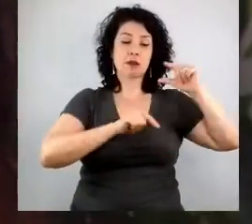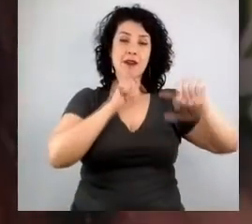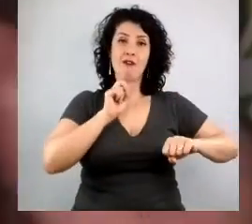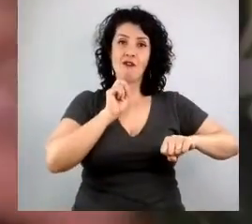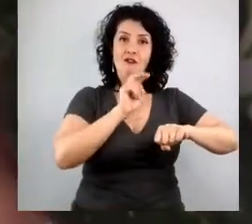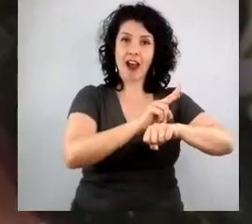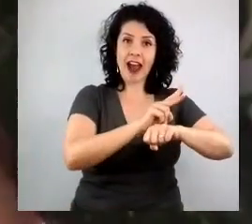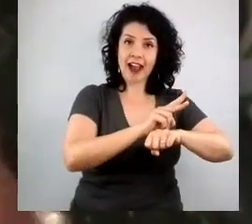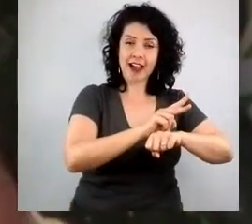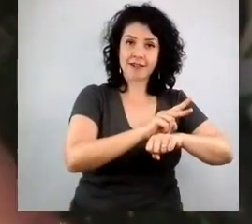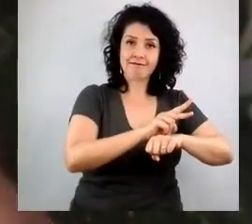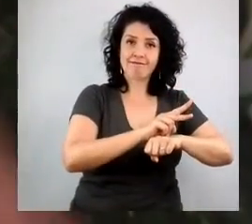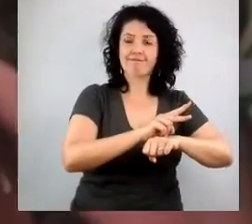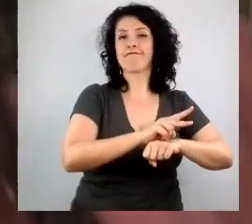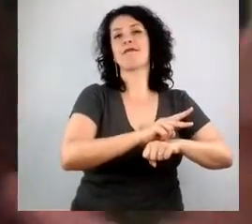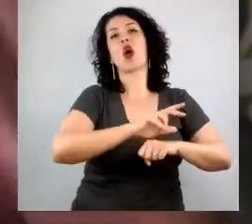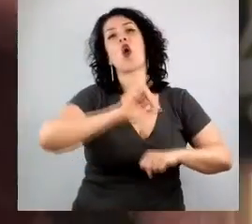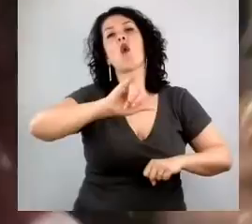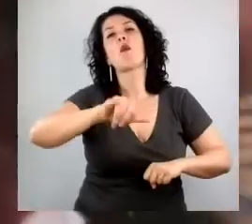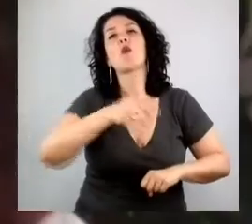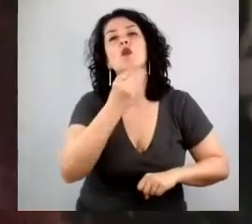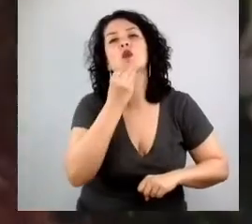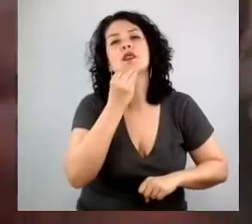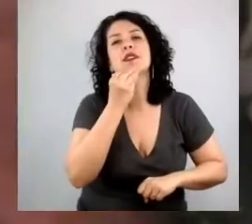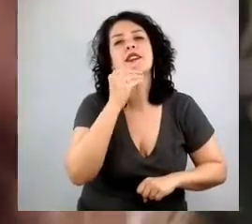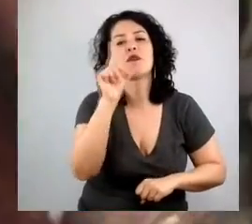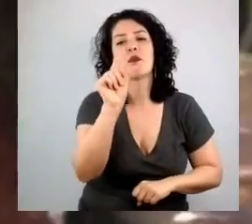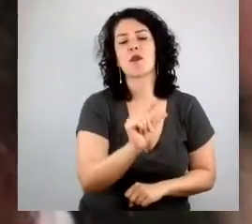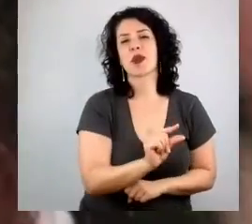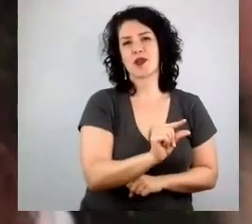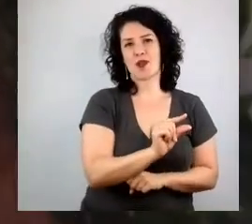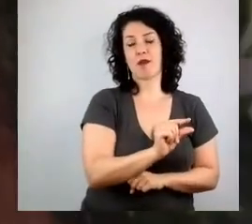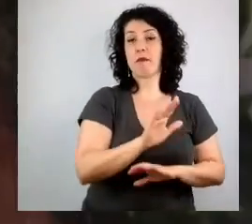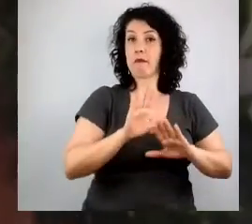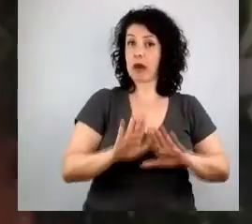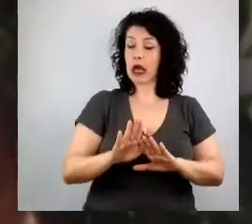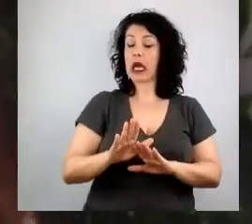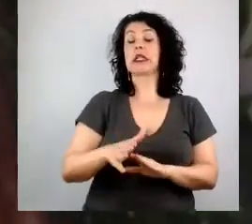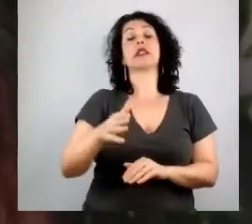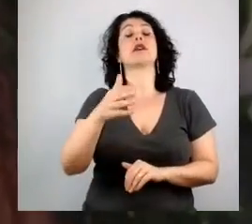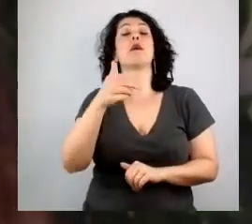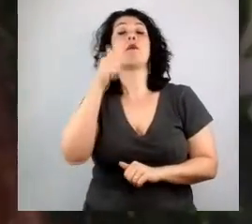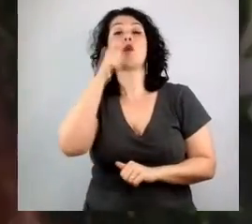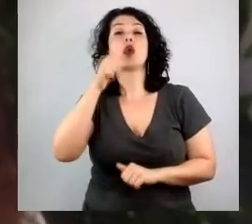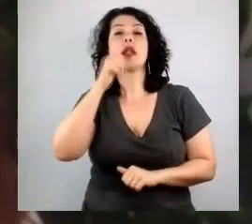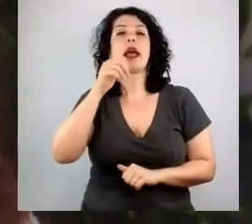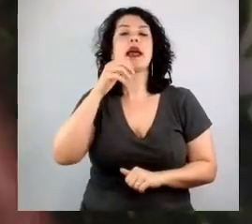mulheres brancas ou às mulheres negras com cabelo liso, com traços